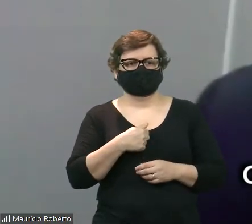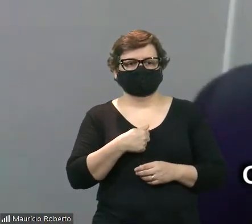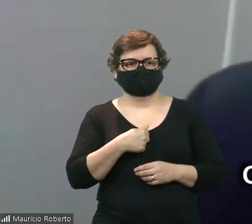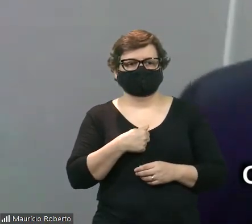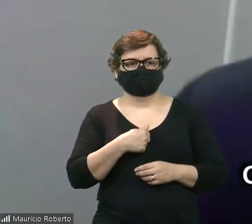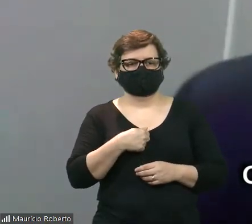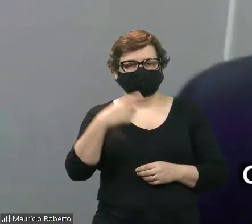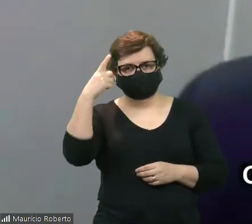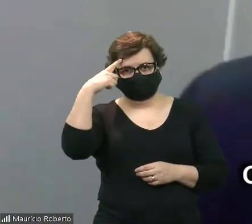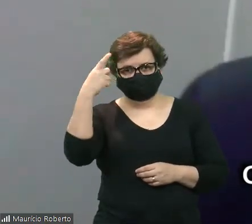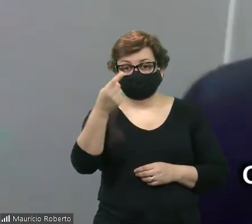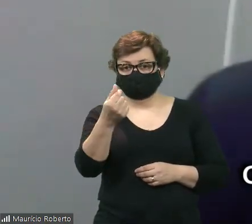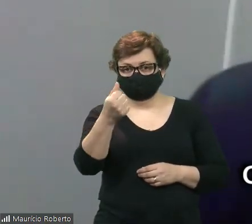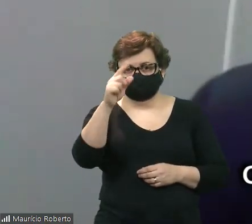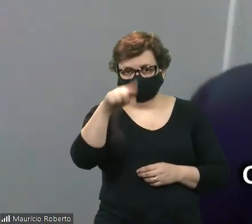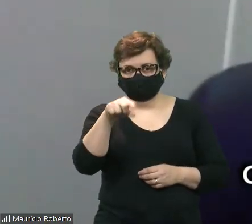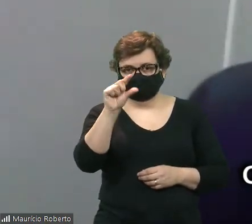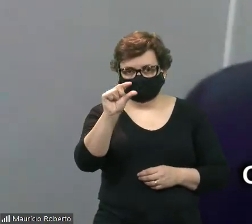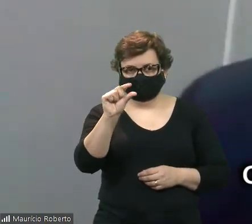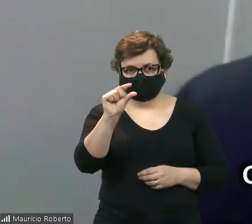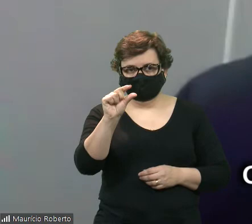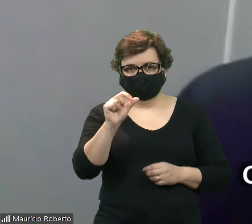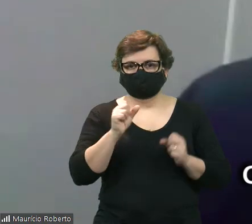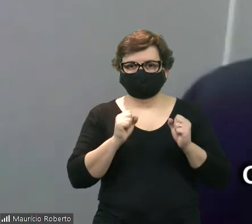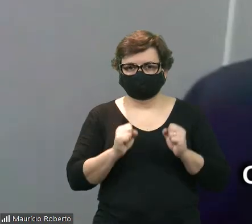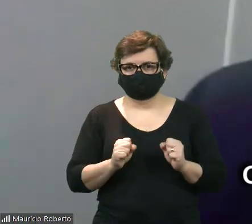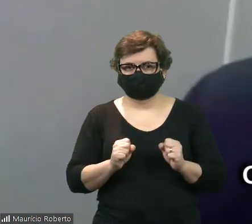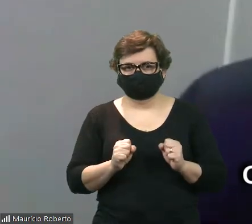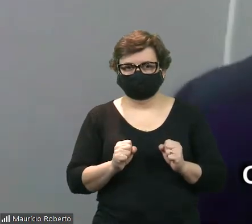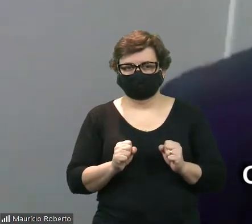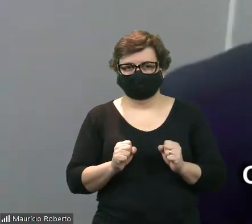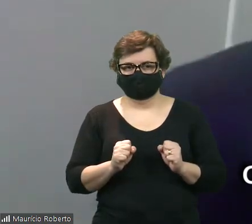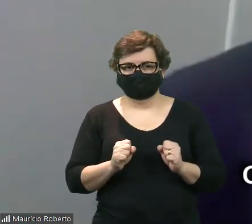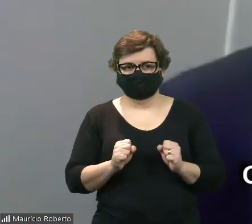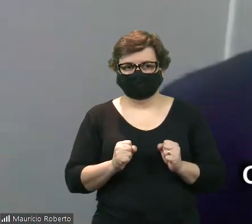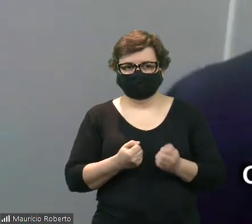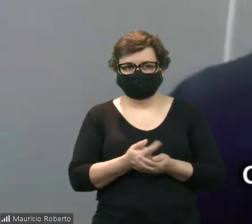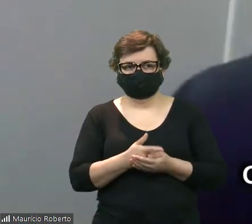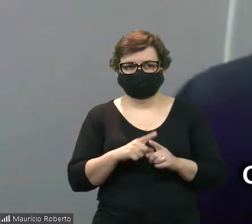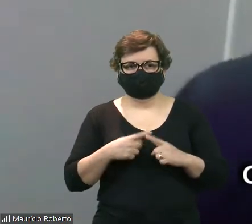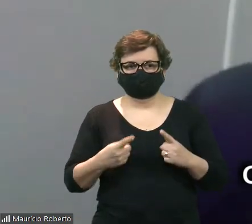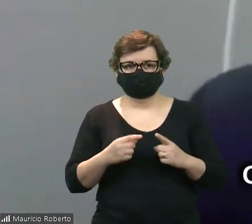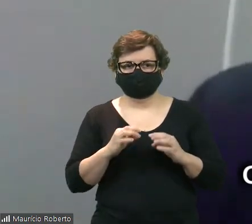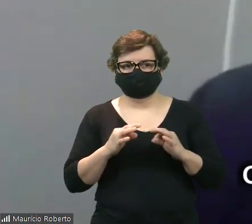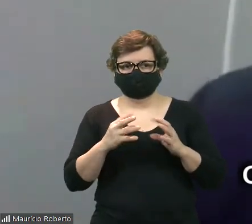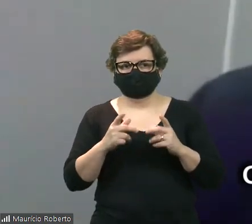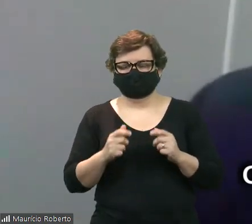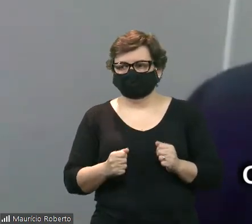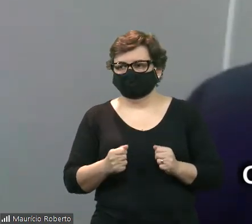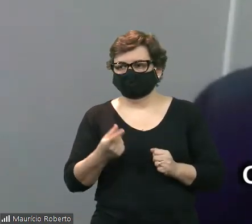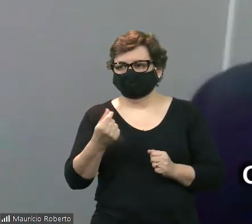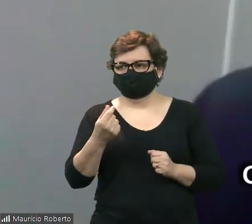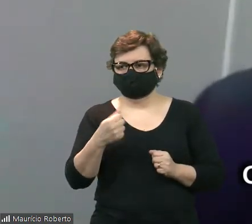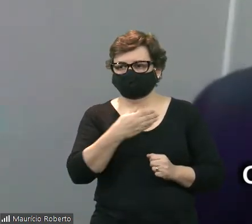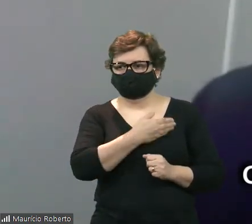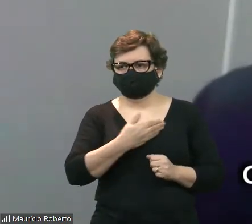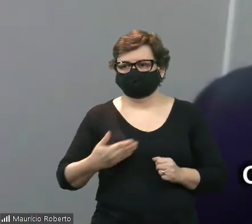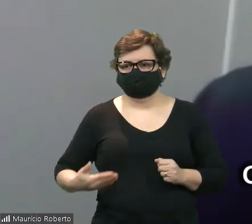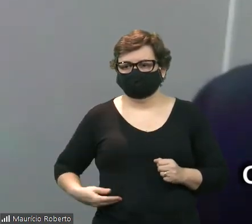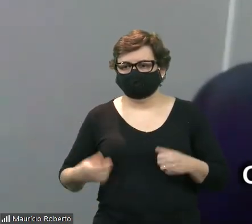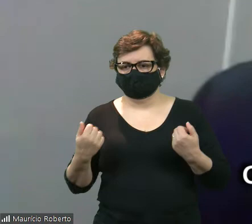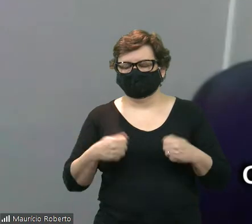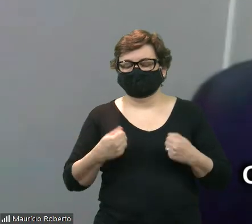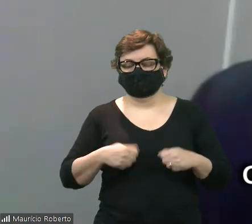recurso é pequeno, acho que dá sim para investir, mas todo recurso público, ele, na minha leitura, na minha ótica, tem que